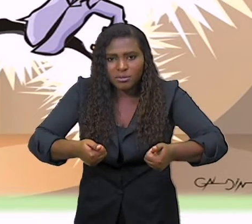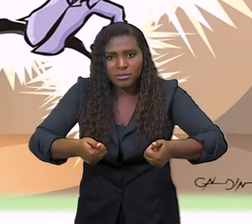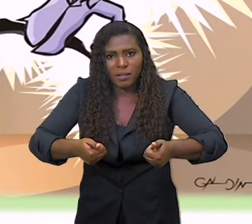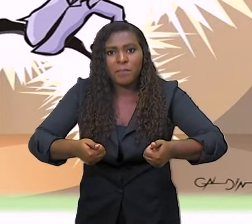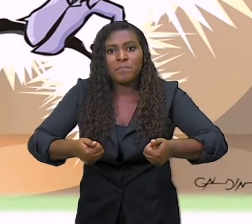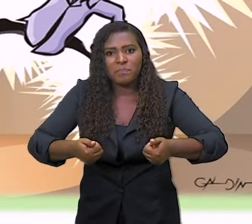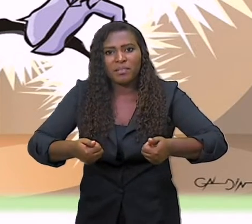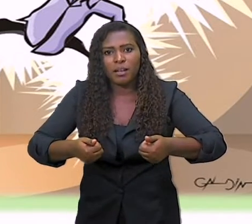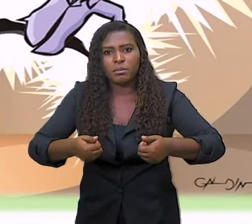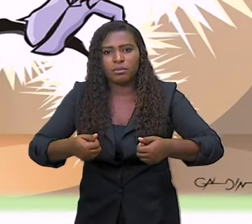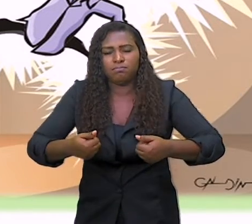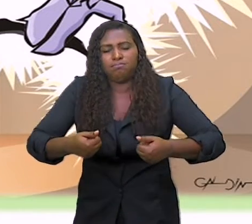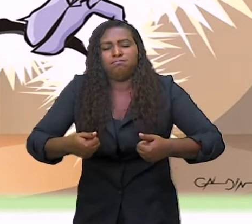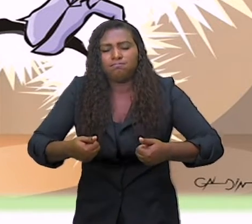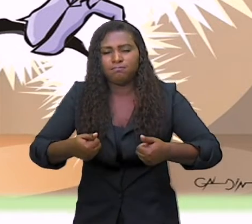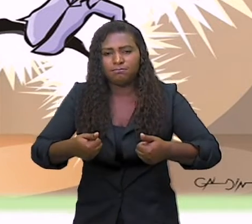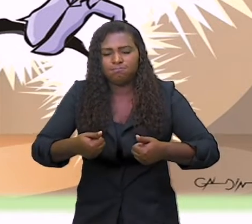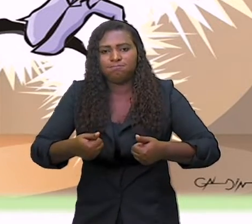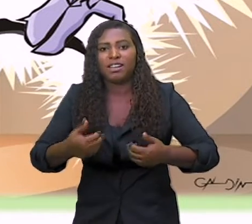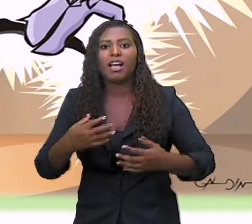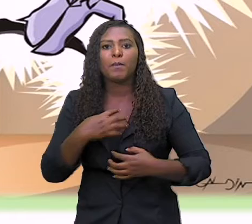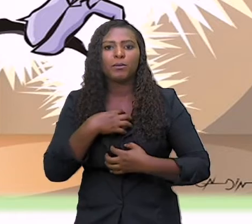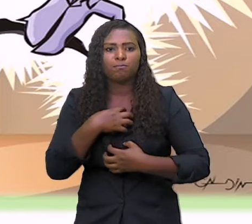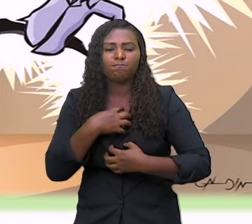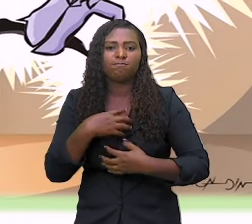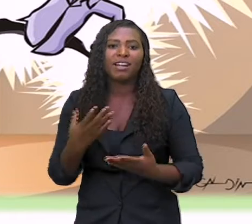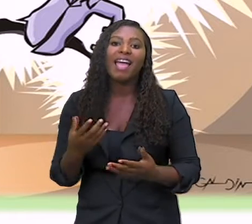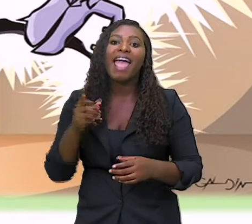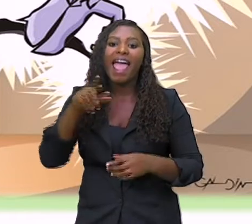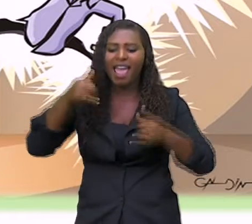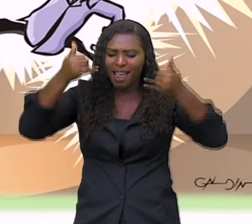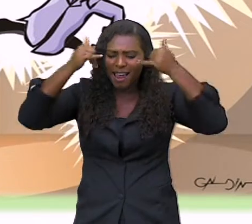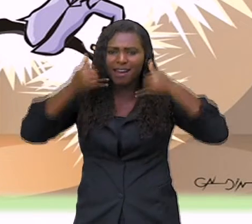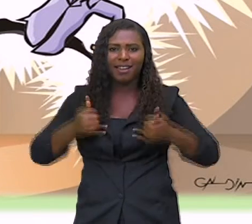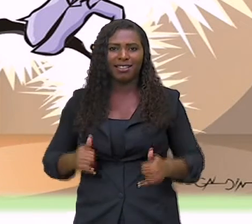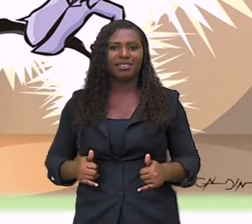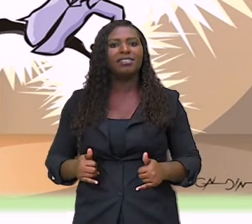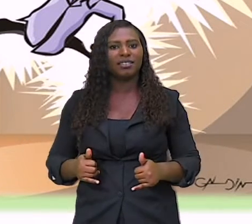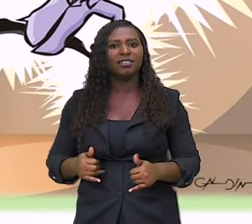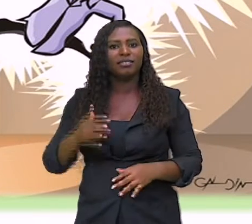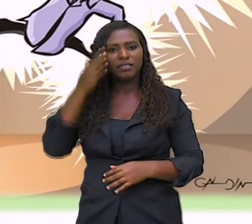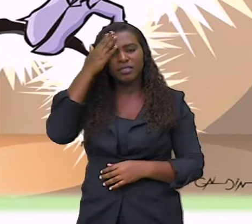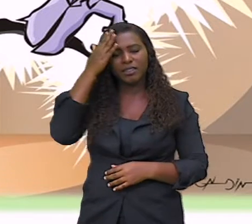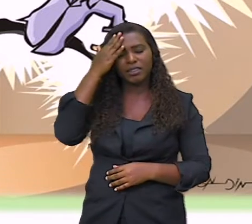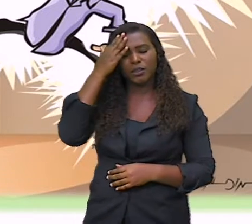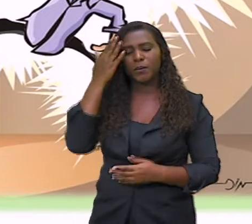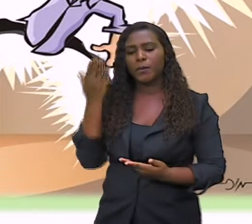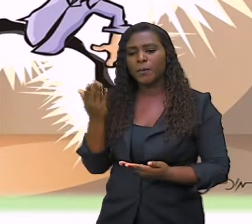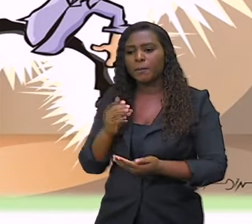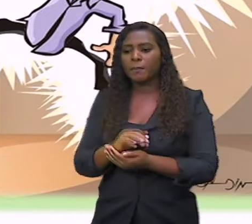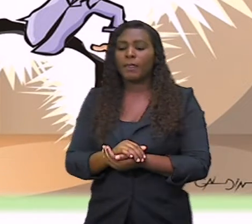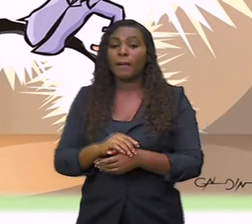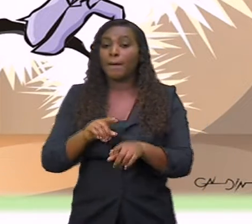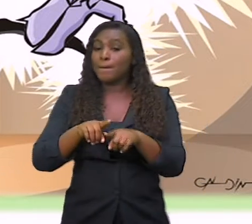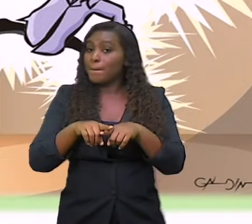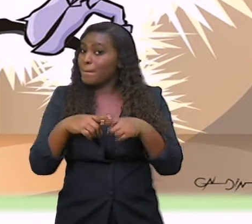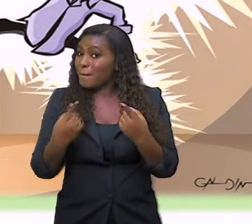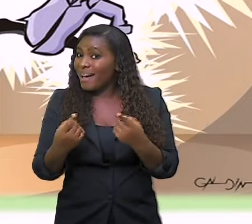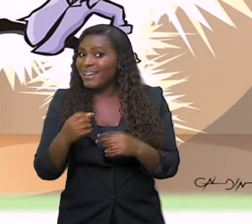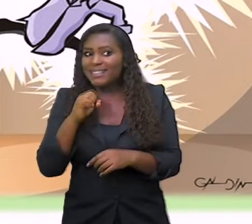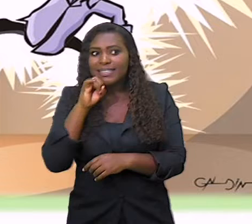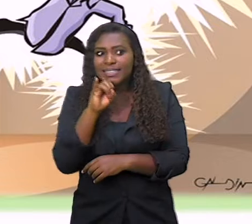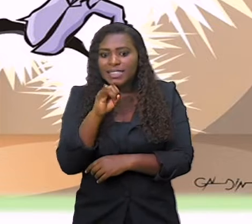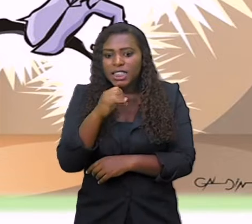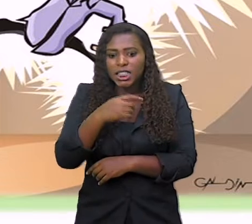de desfibrilar, ok? Já as correntes que são superiores a 200 já